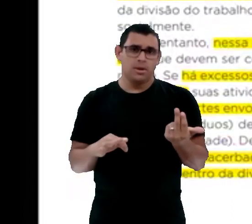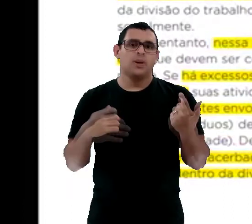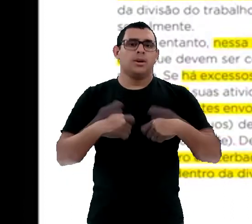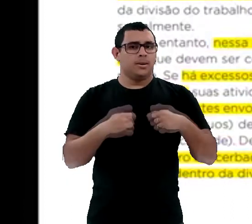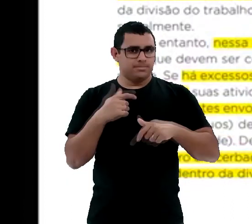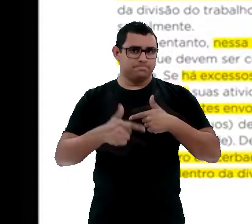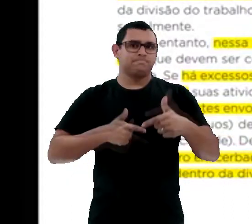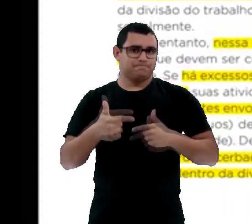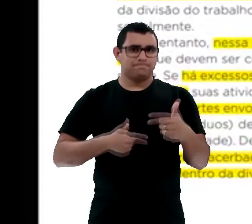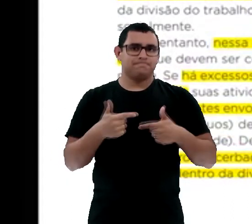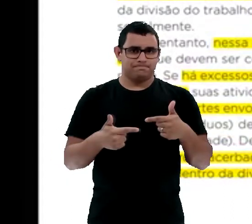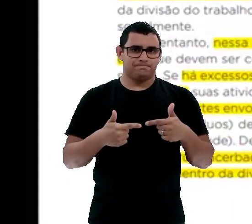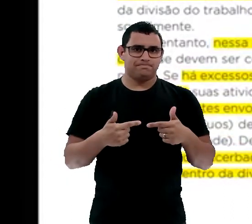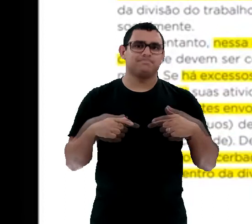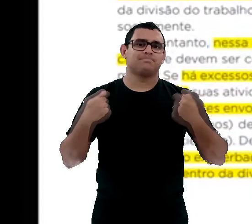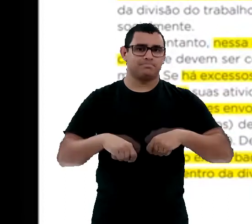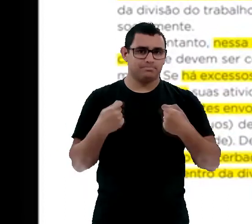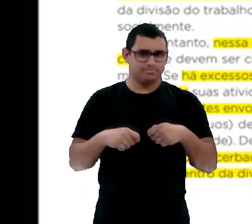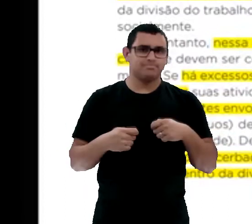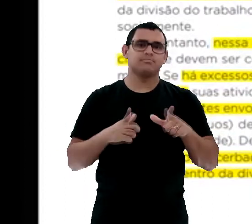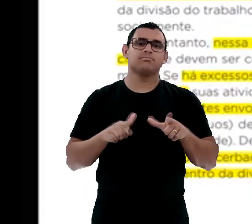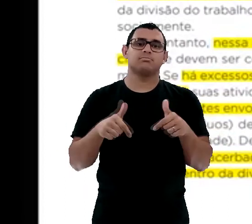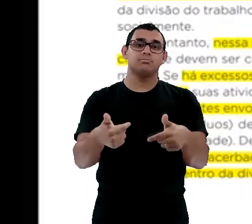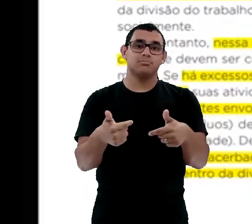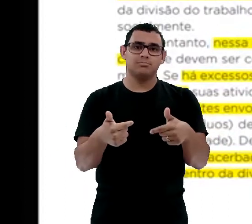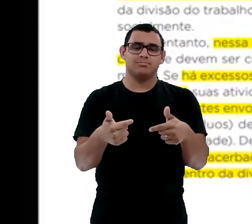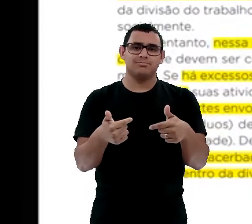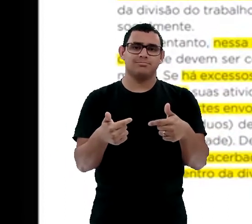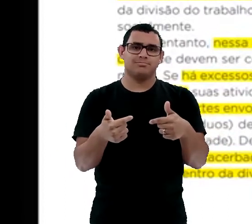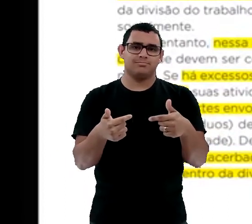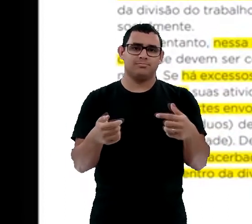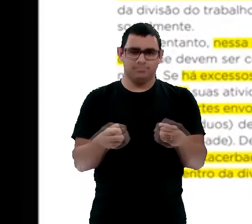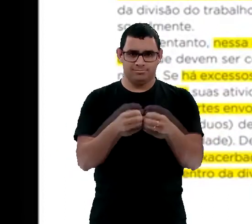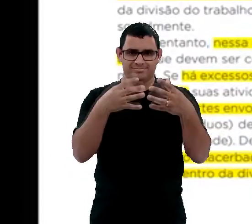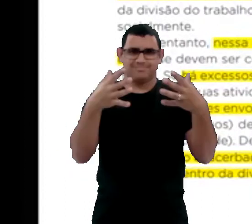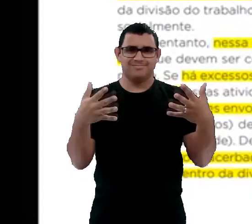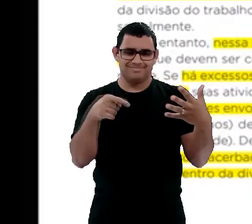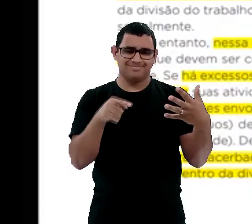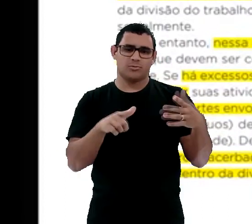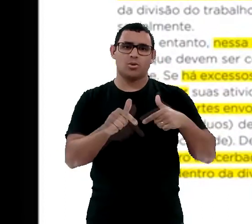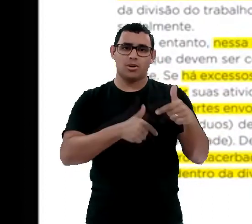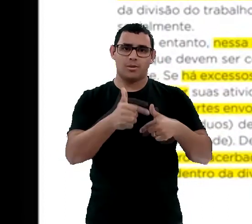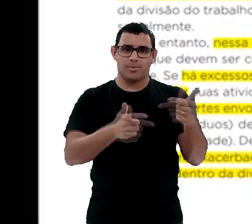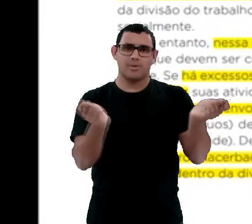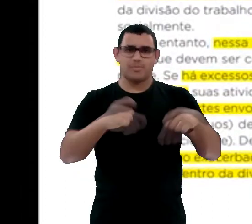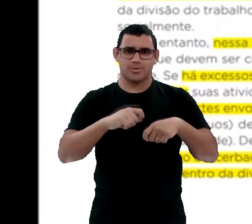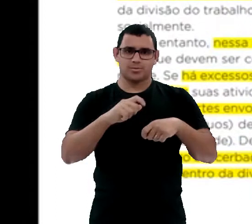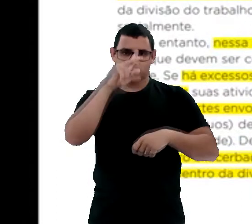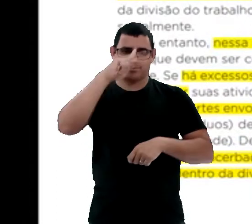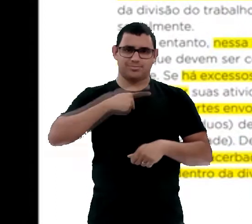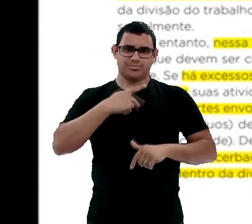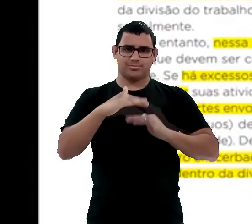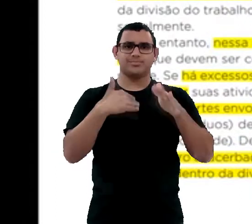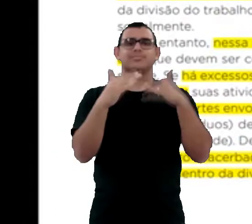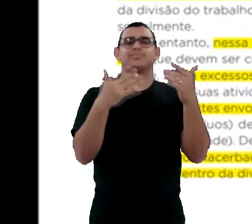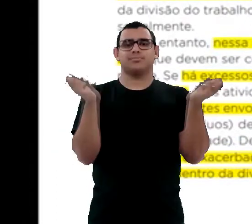tribal, elas precisam fazer o trabalho. Elas precisam do trabalho para a sua